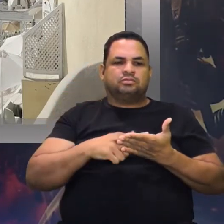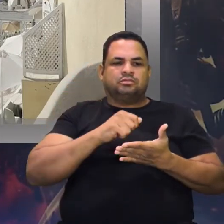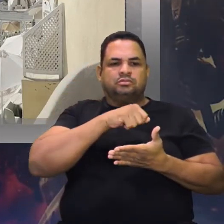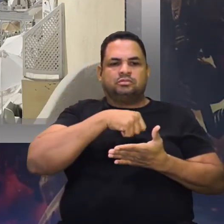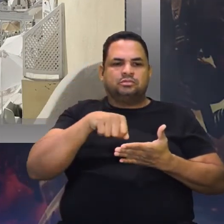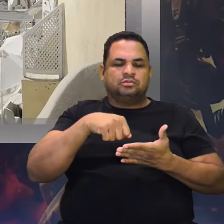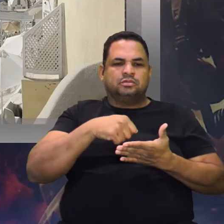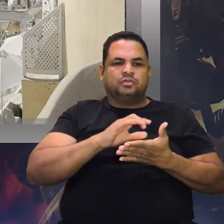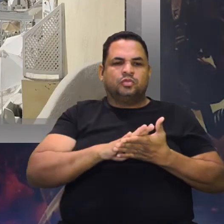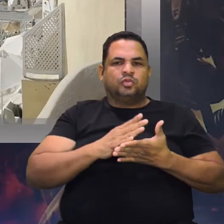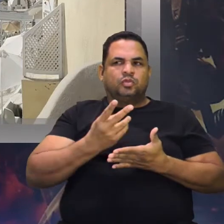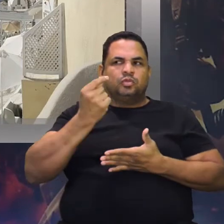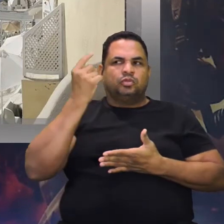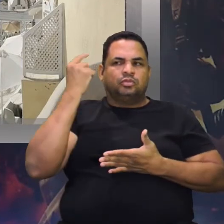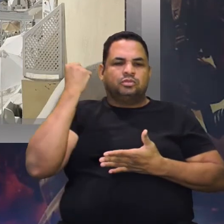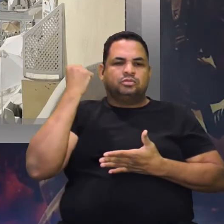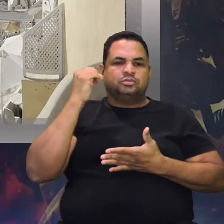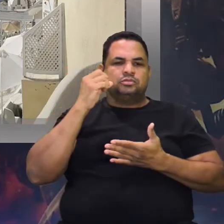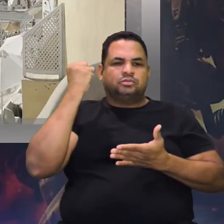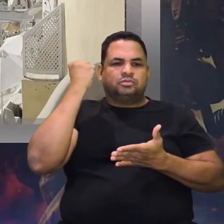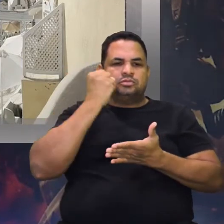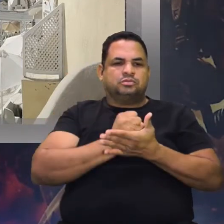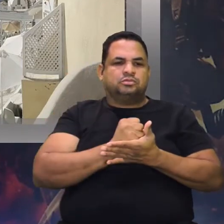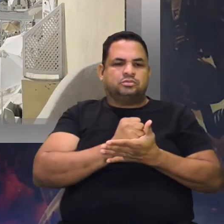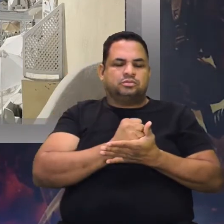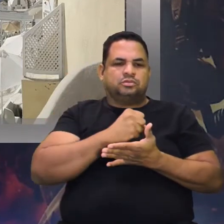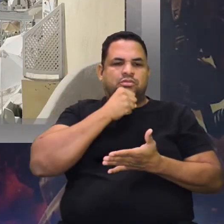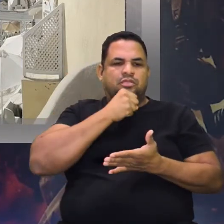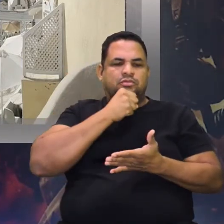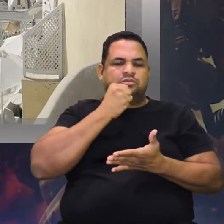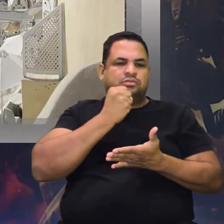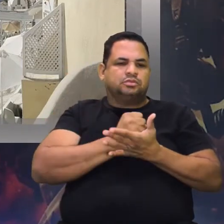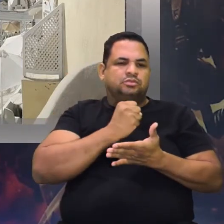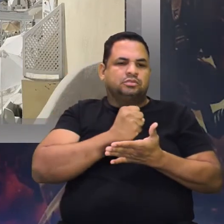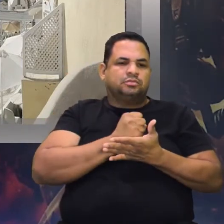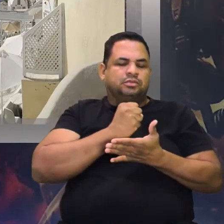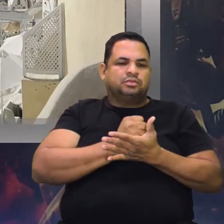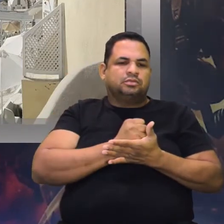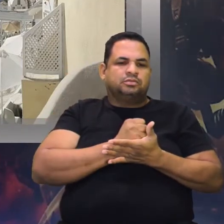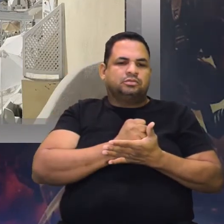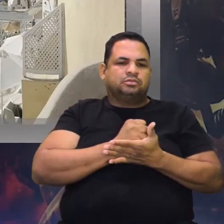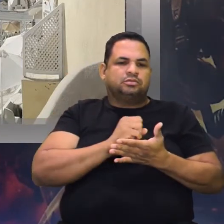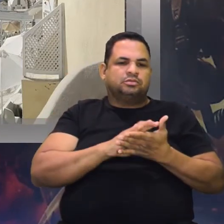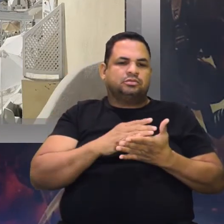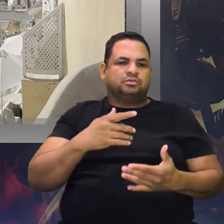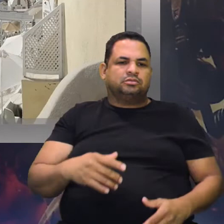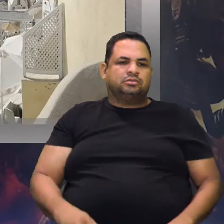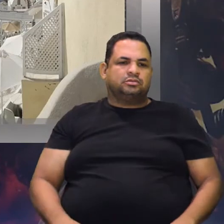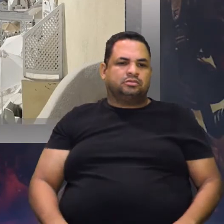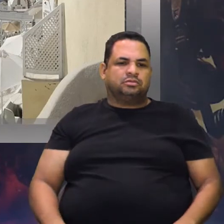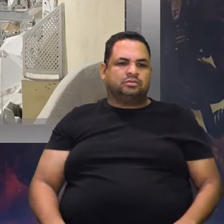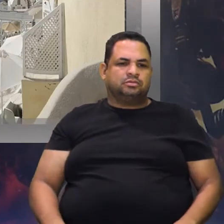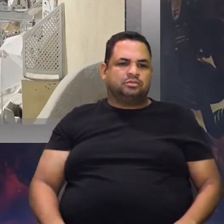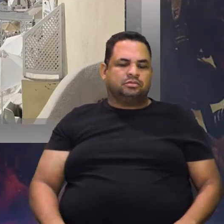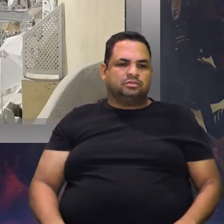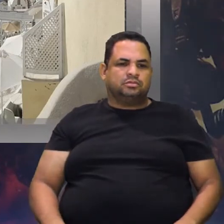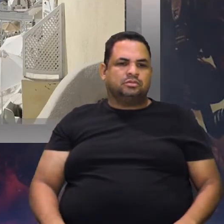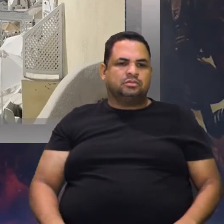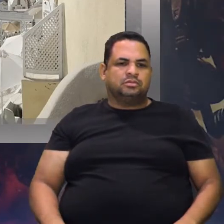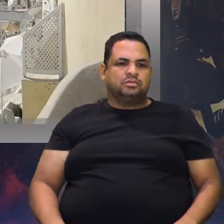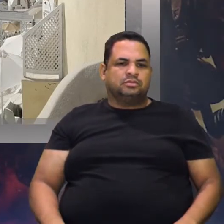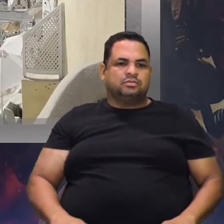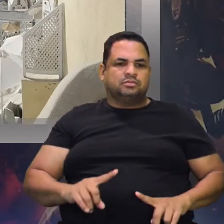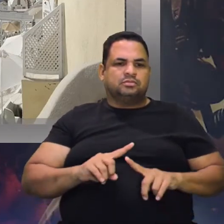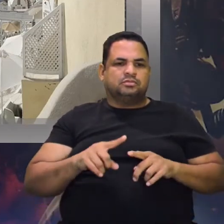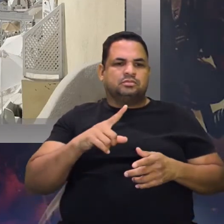Testamento, chamado Paulo. Os evangelhos são escritos por Mateus, Marcos, Lucas e João. Mas existe